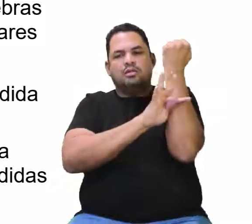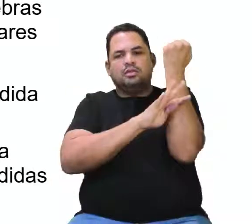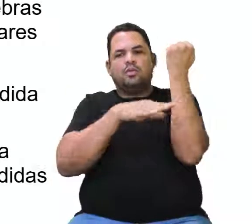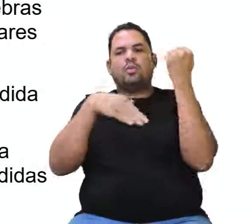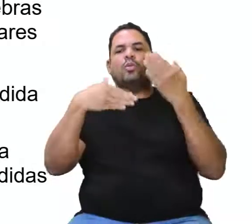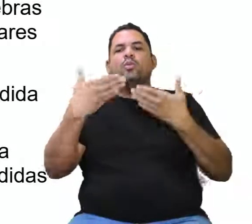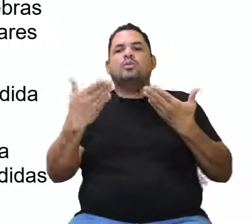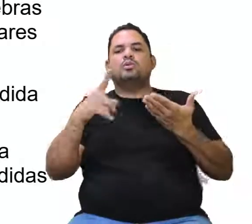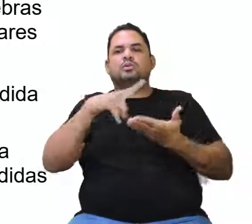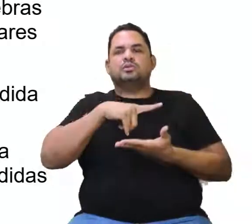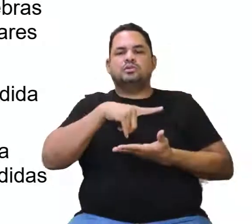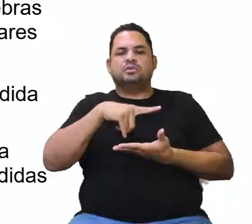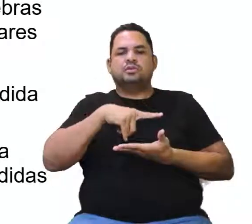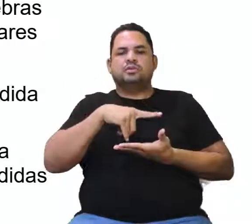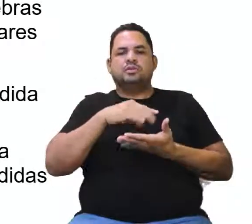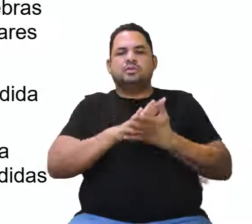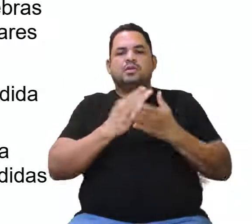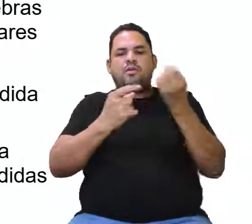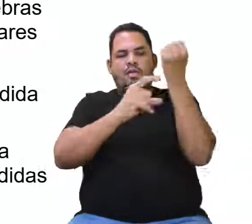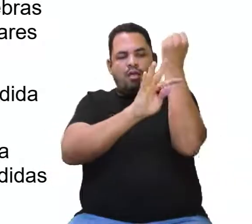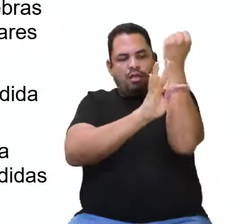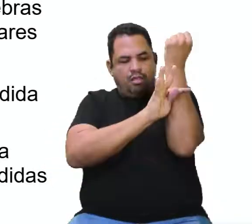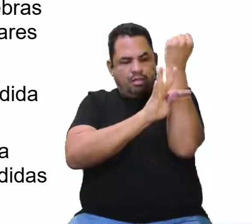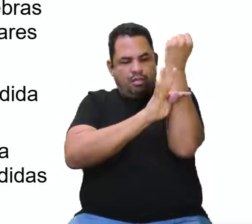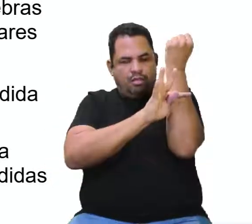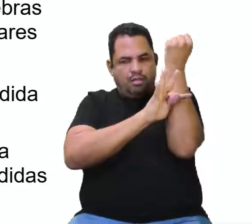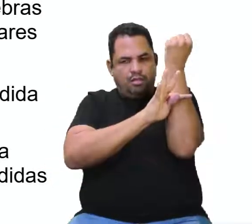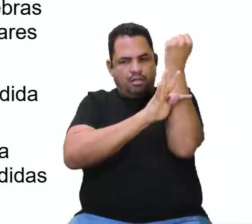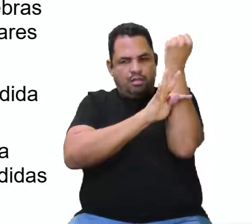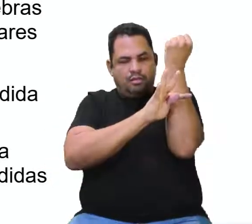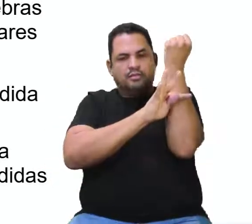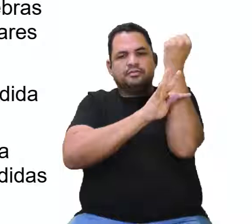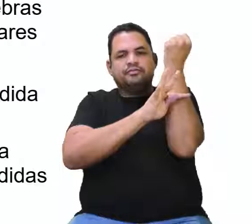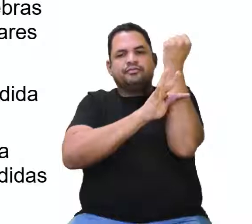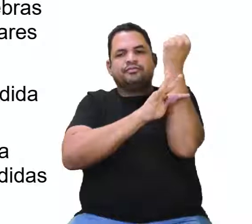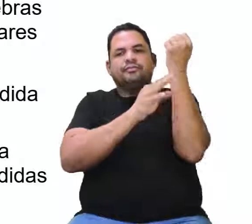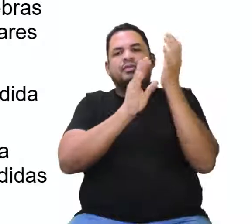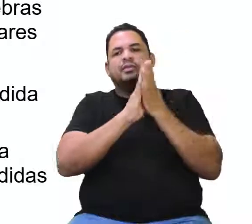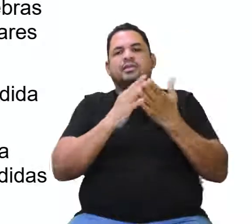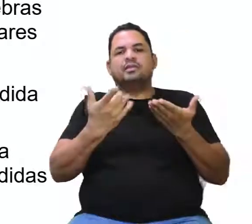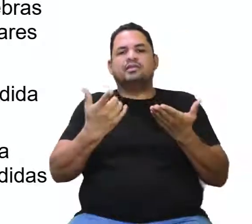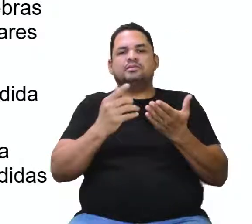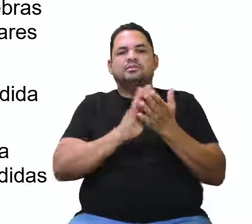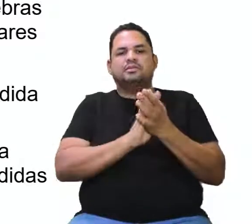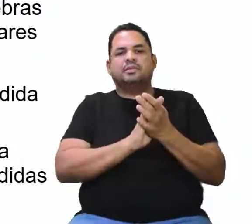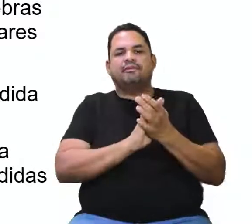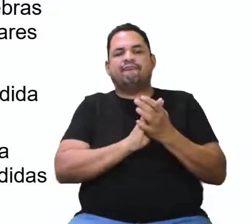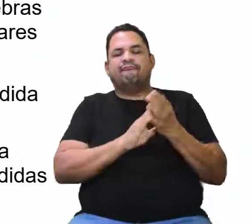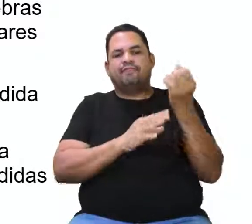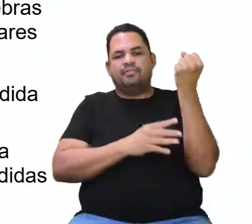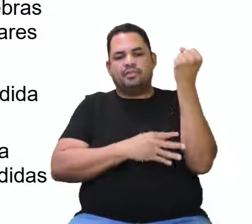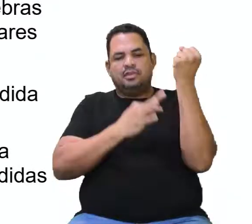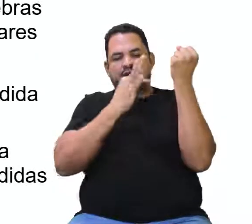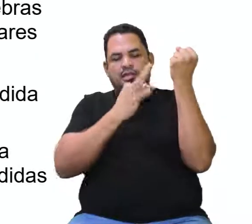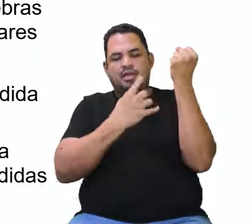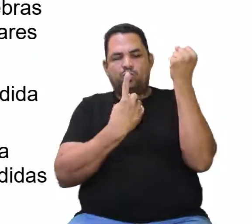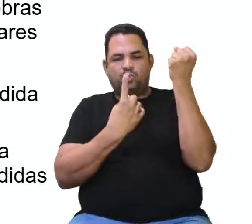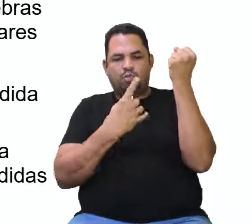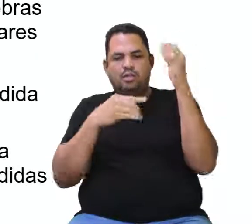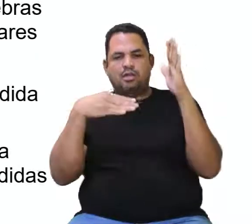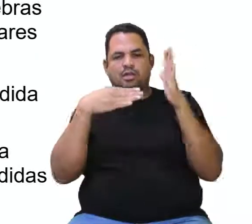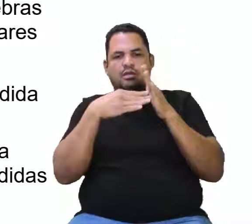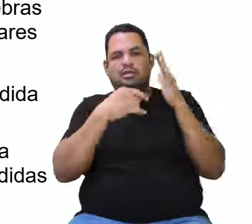algum problema na coluna torácica, ali na região torácica, eu vou acometer ali a vértebra de T1